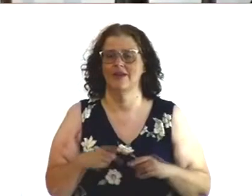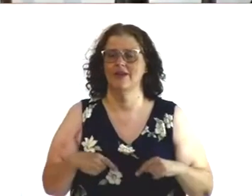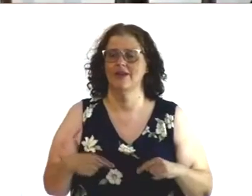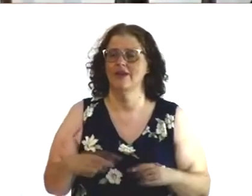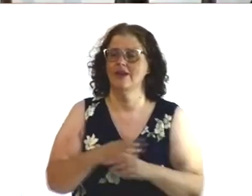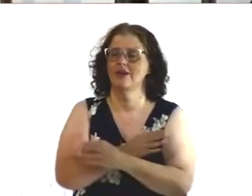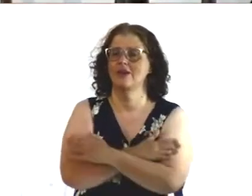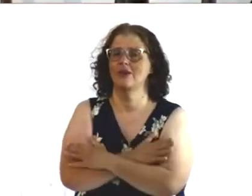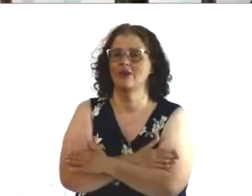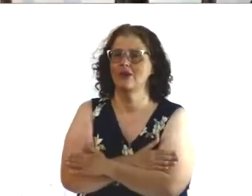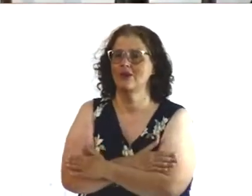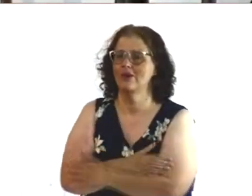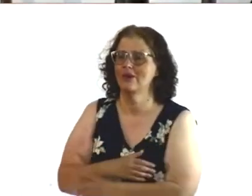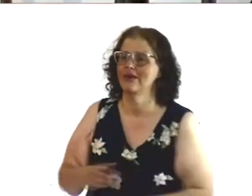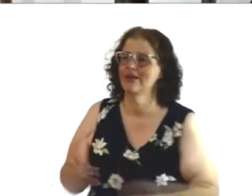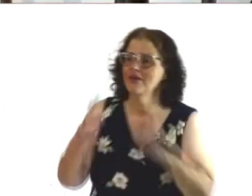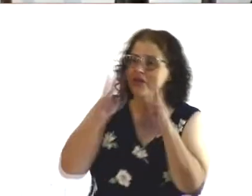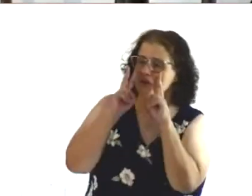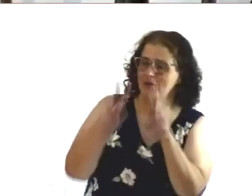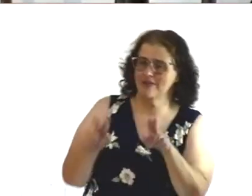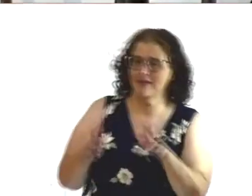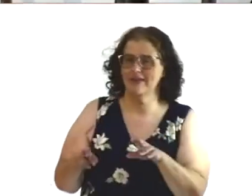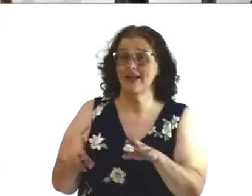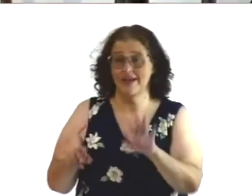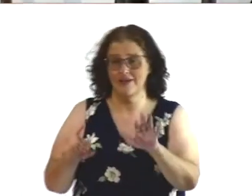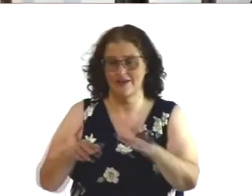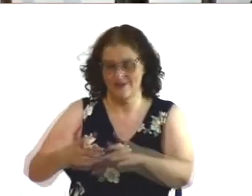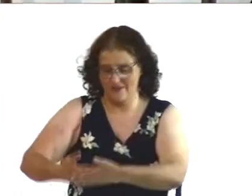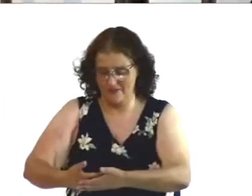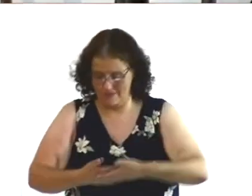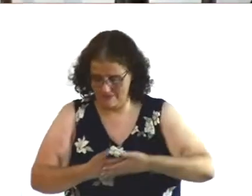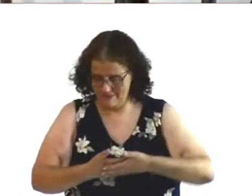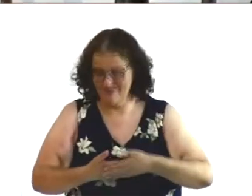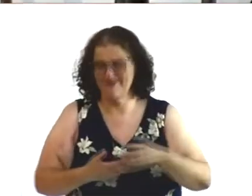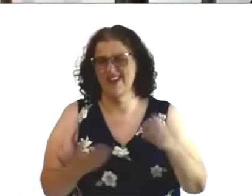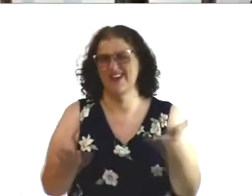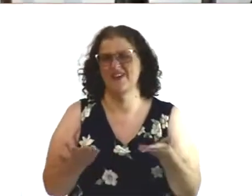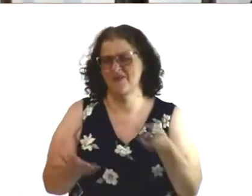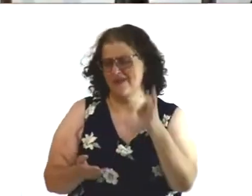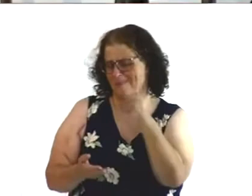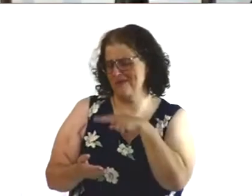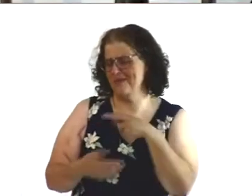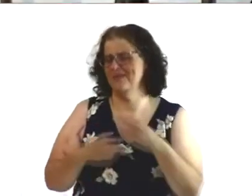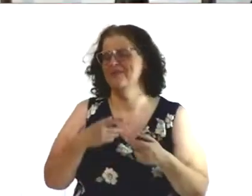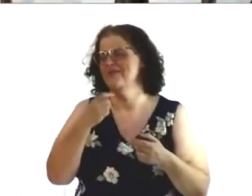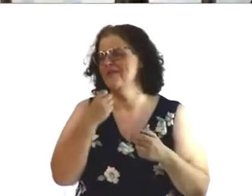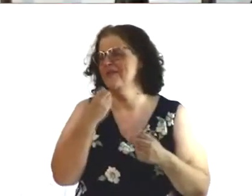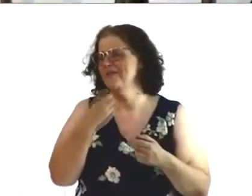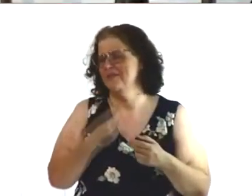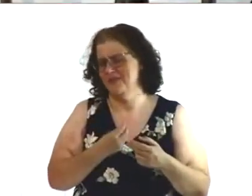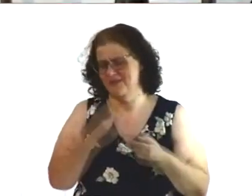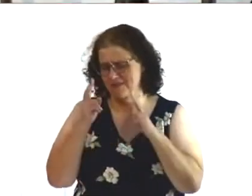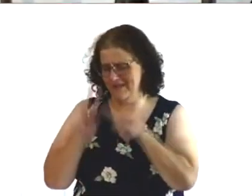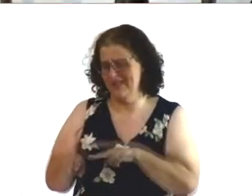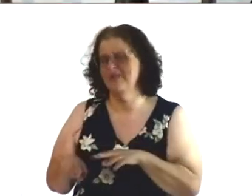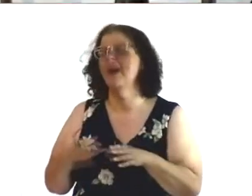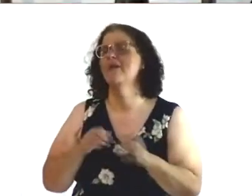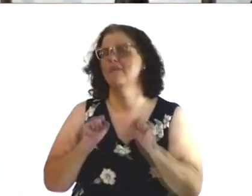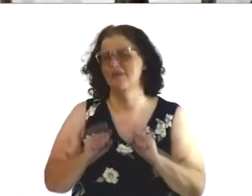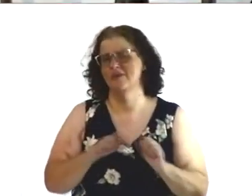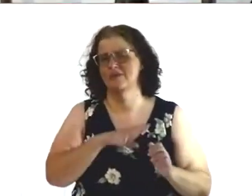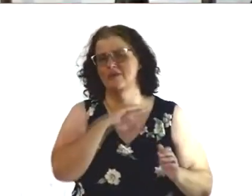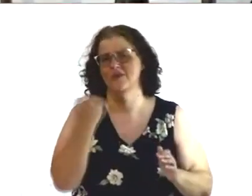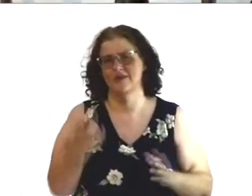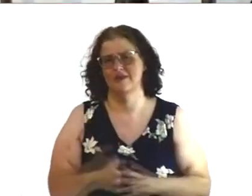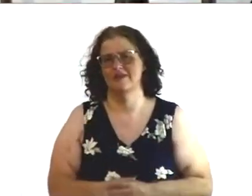este servo, porque os meus olhos já viram a salvação. Meus queridos irmãos, vamos tentar aplicar isso aos